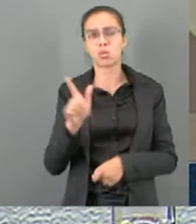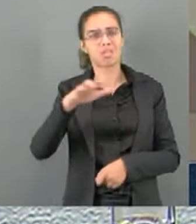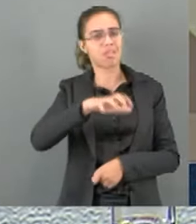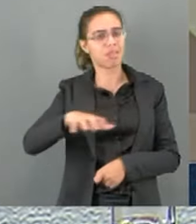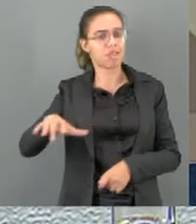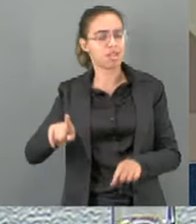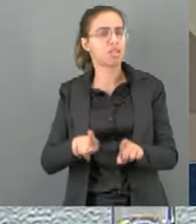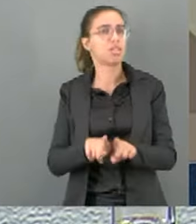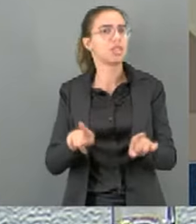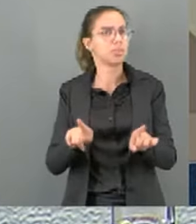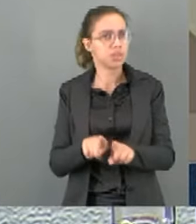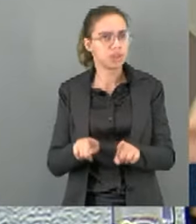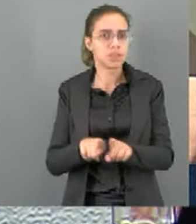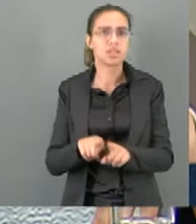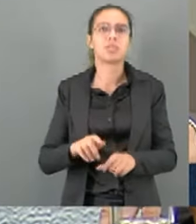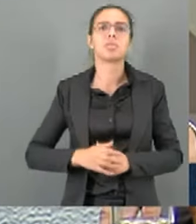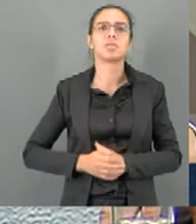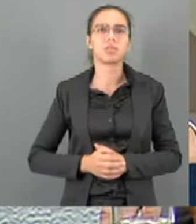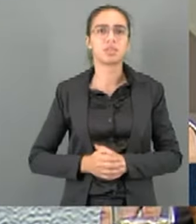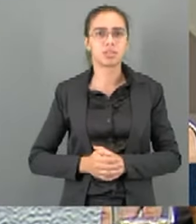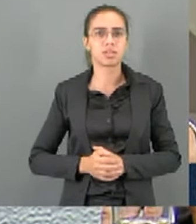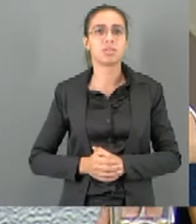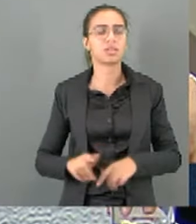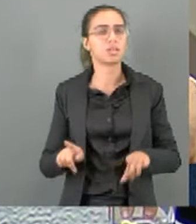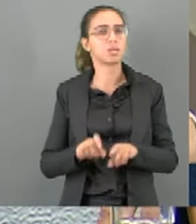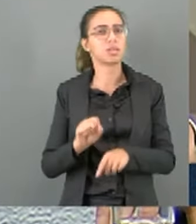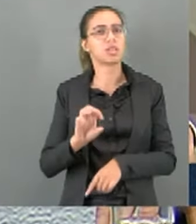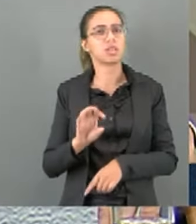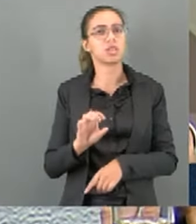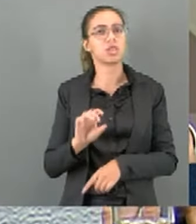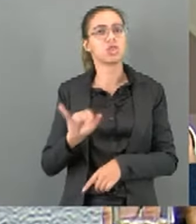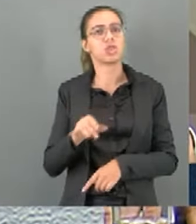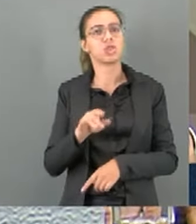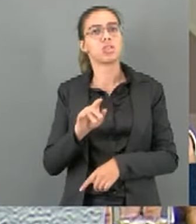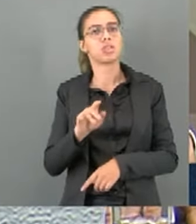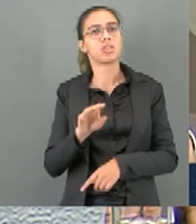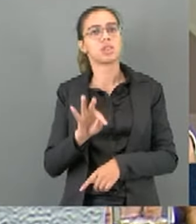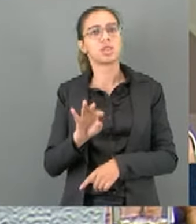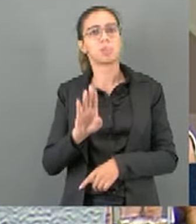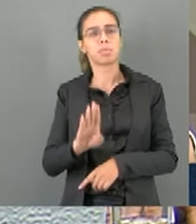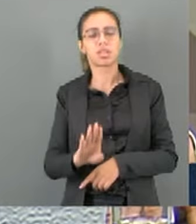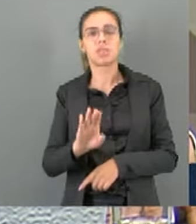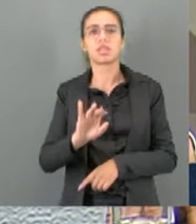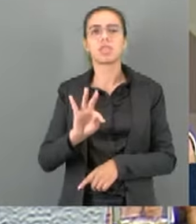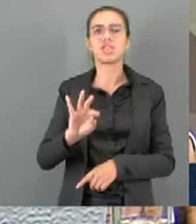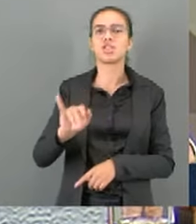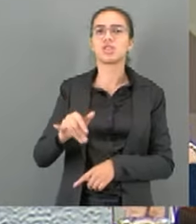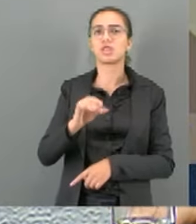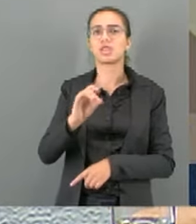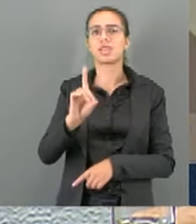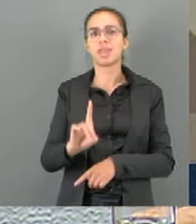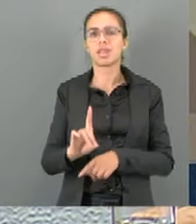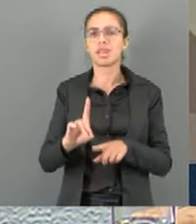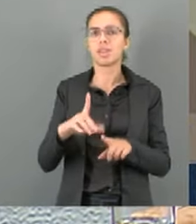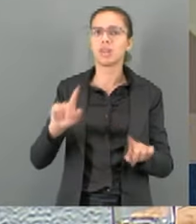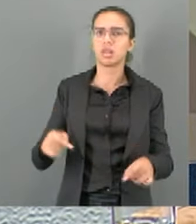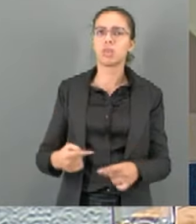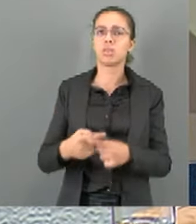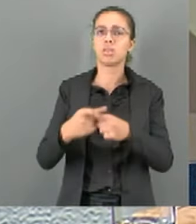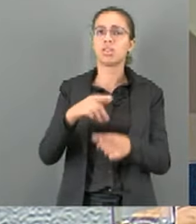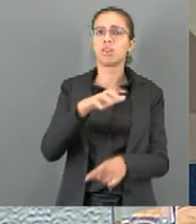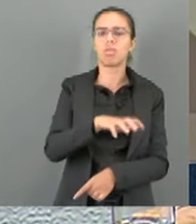engano, também para o STJD, se é uma competição nacional, TJD, se é uma competição